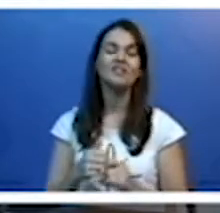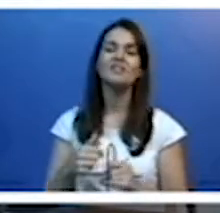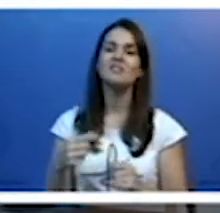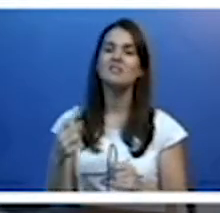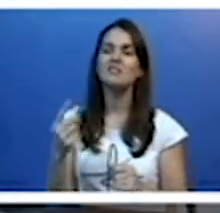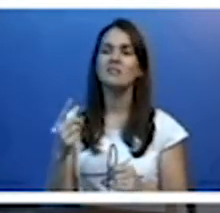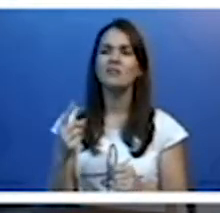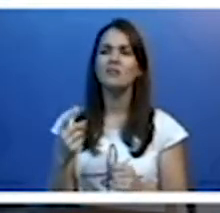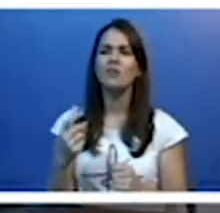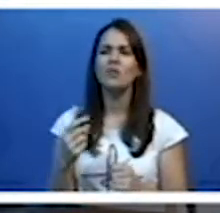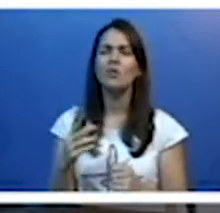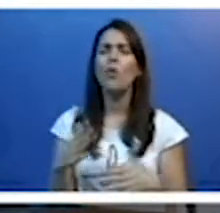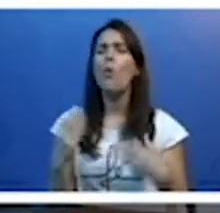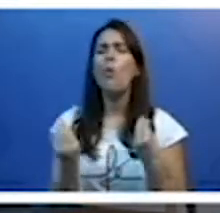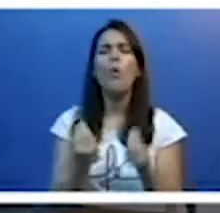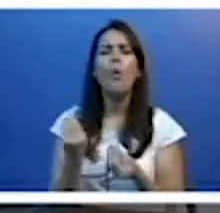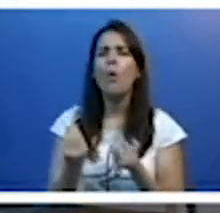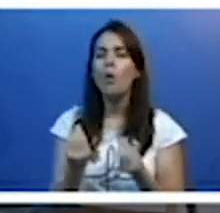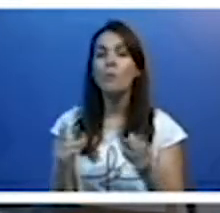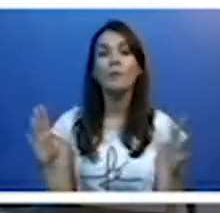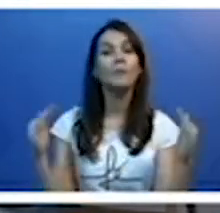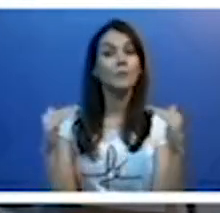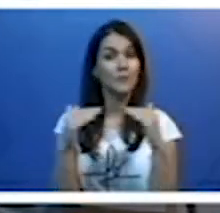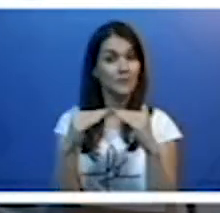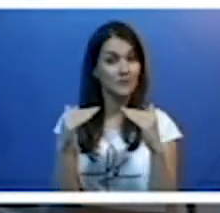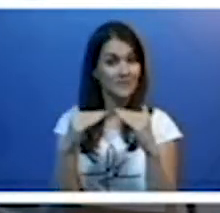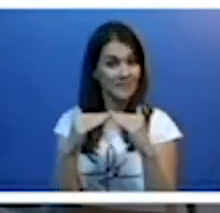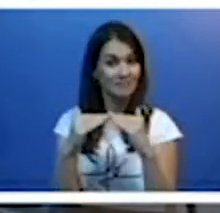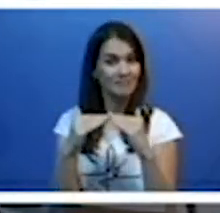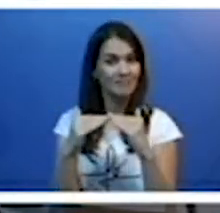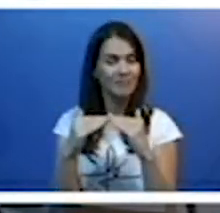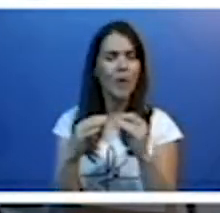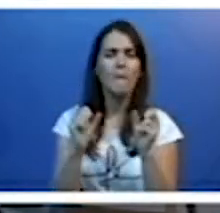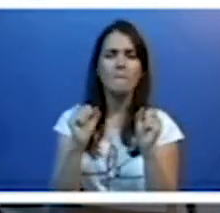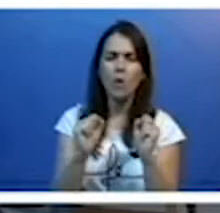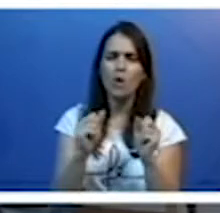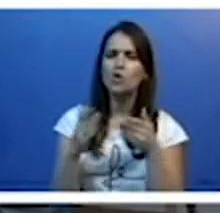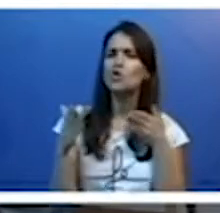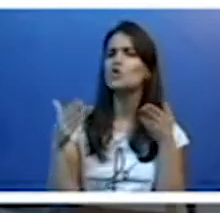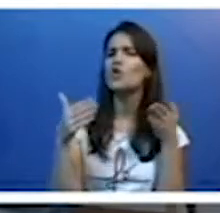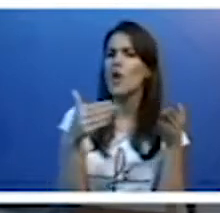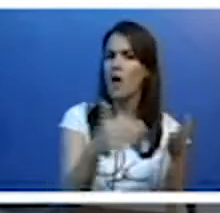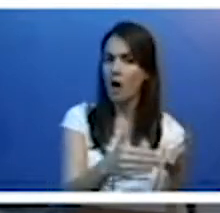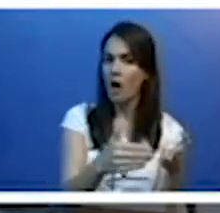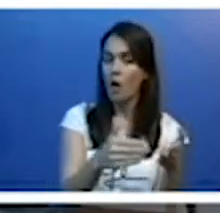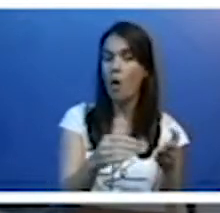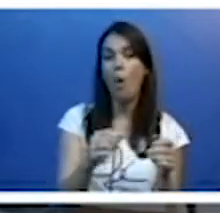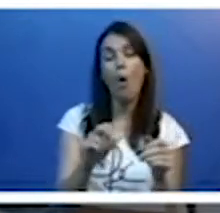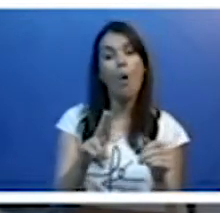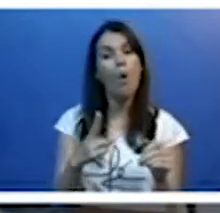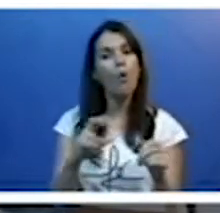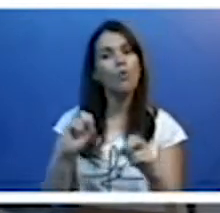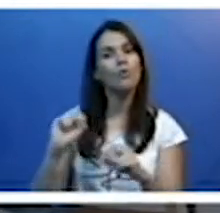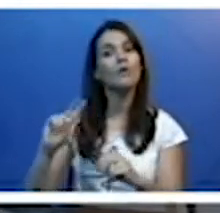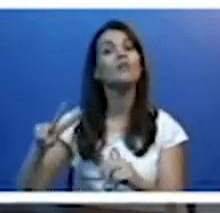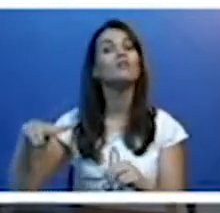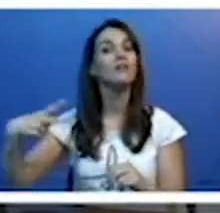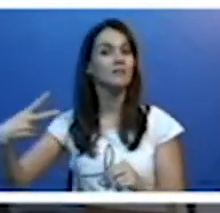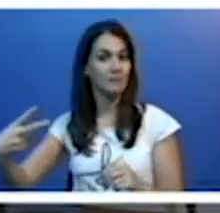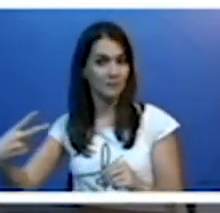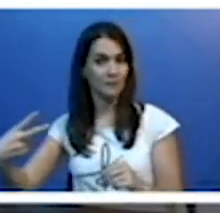proporcionais, quando elas são proporcionais, podem ser diretamente proporcionais ou inversamente